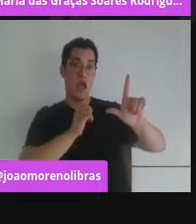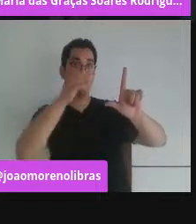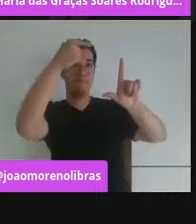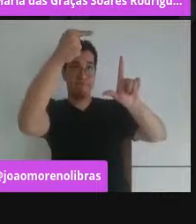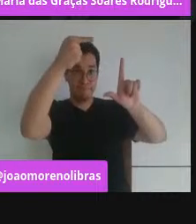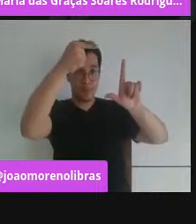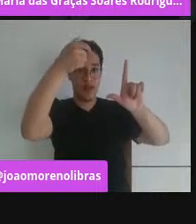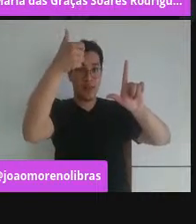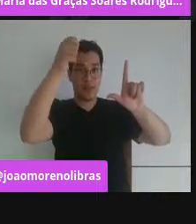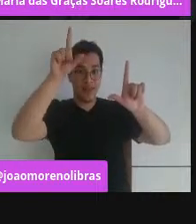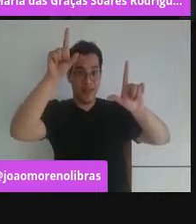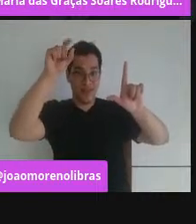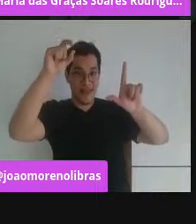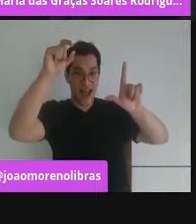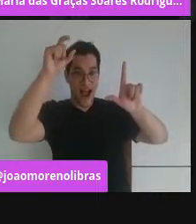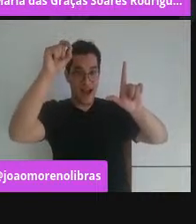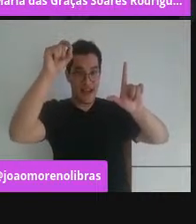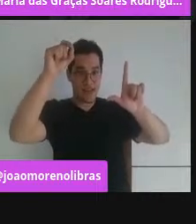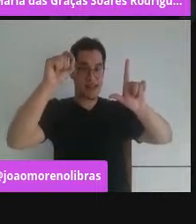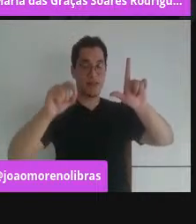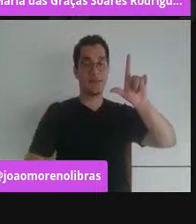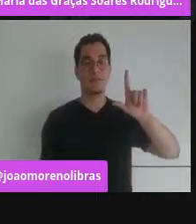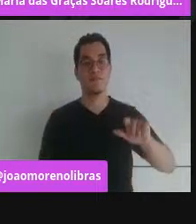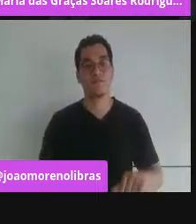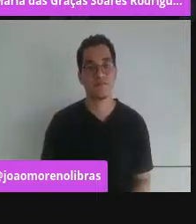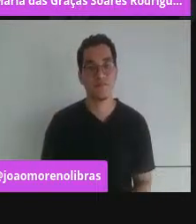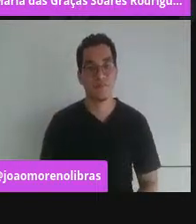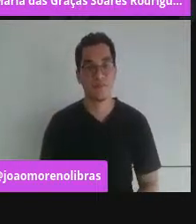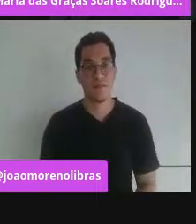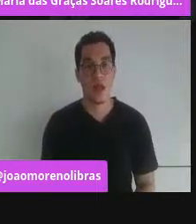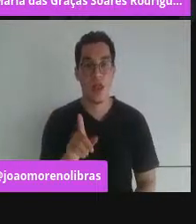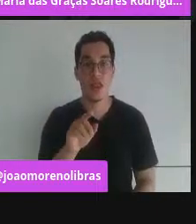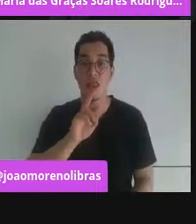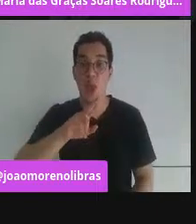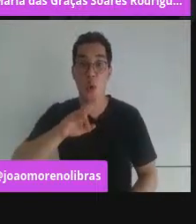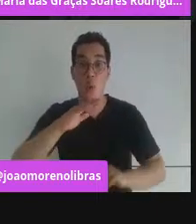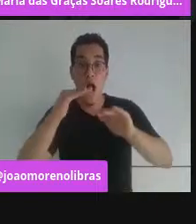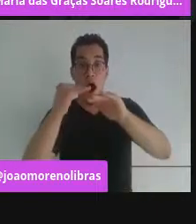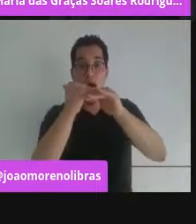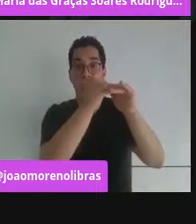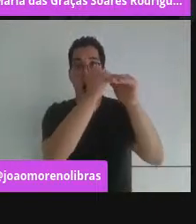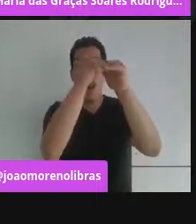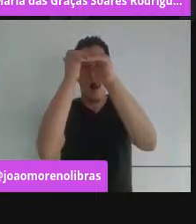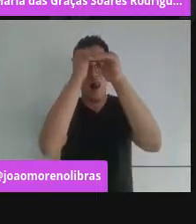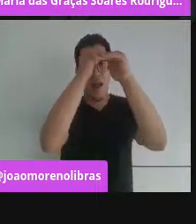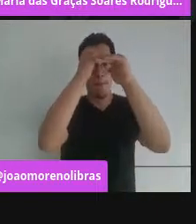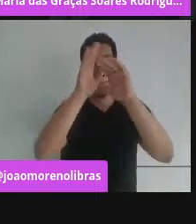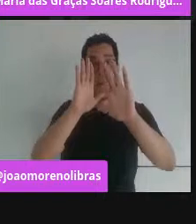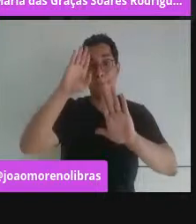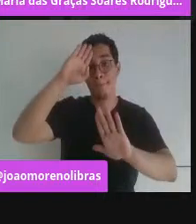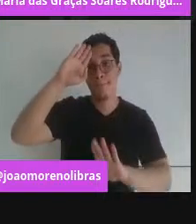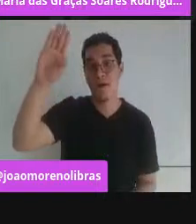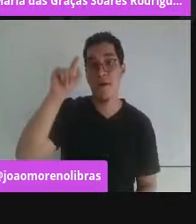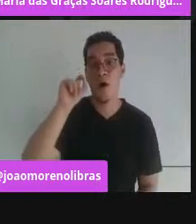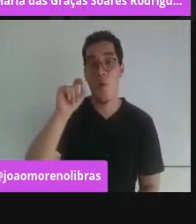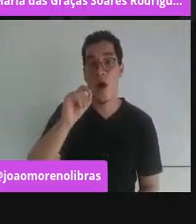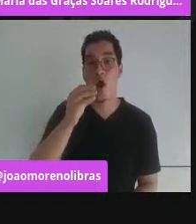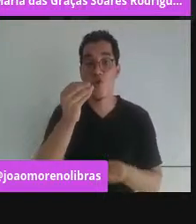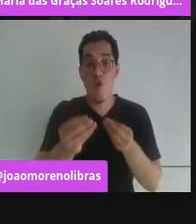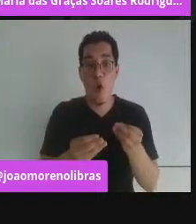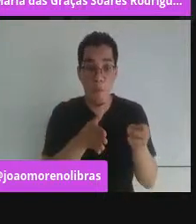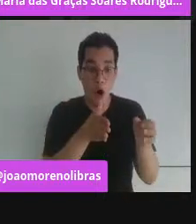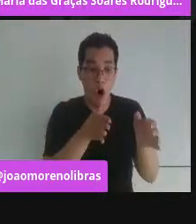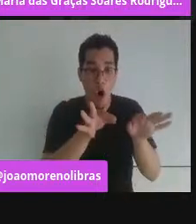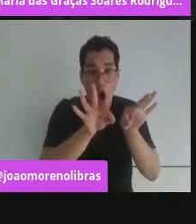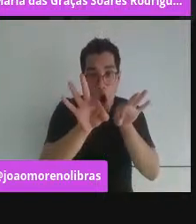são heterogêneos igualmente no que diz respeito à divisão do capítulo em seções. Há aqueles que não